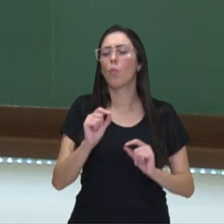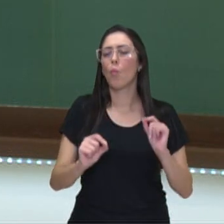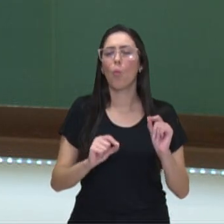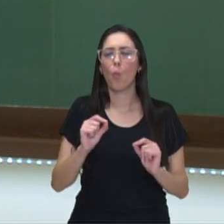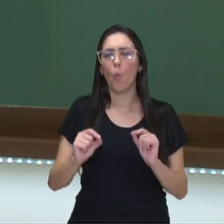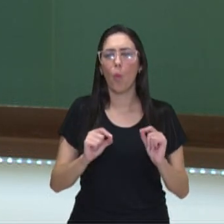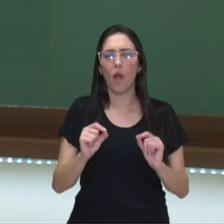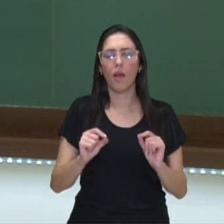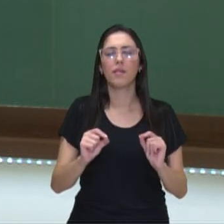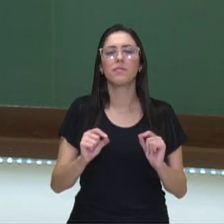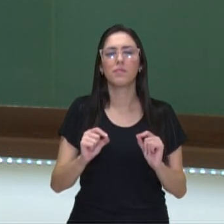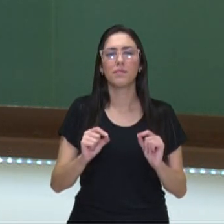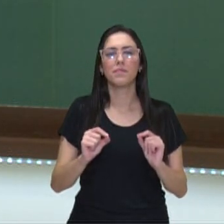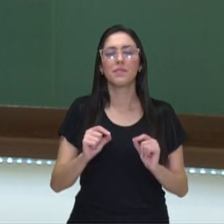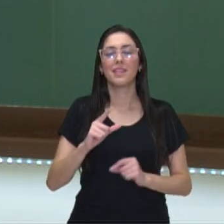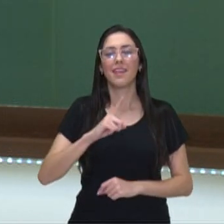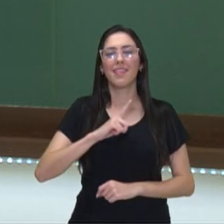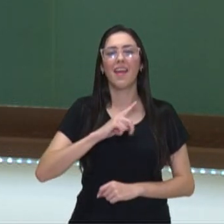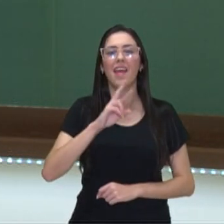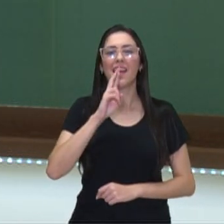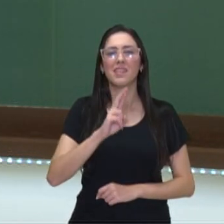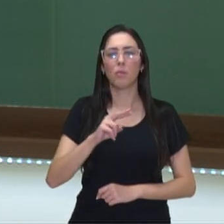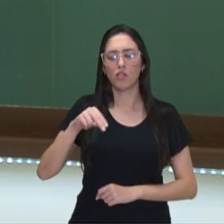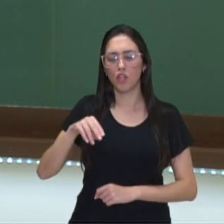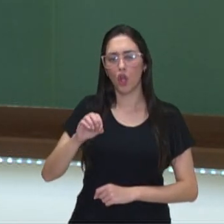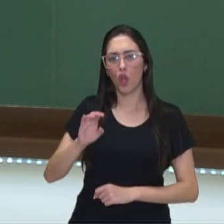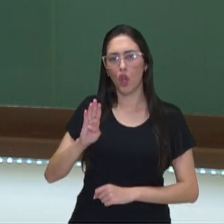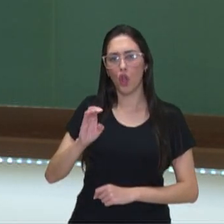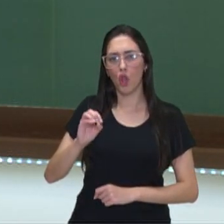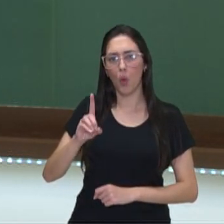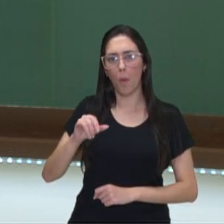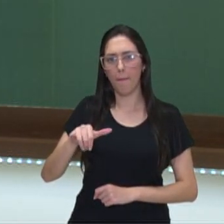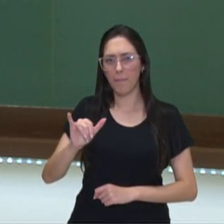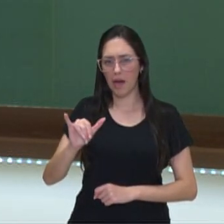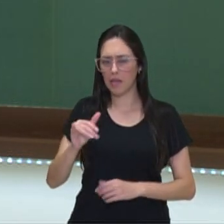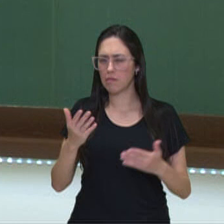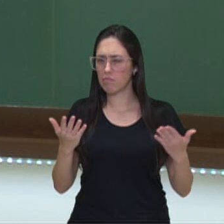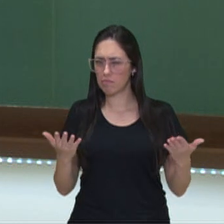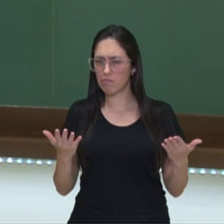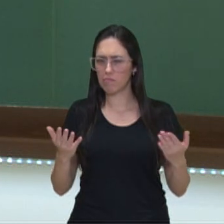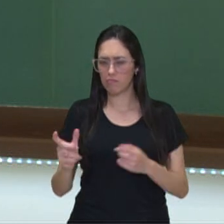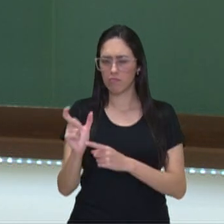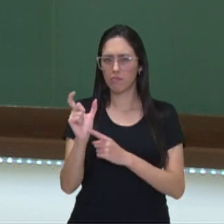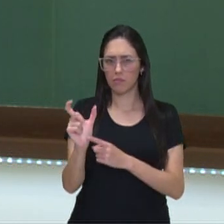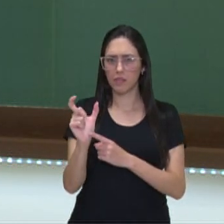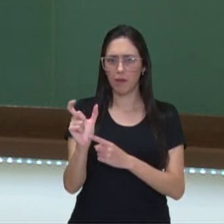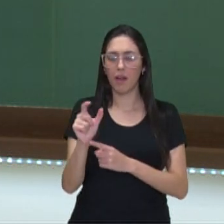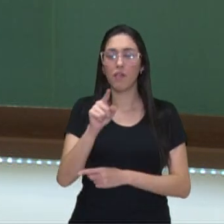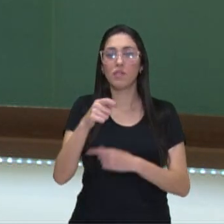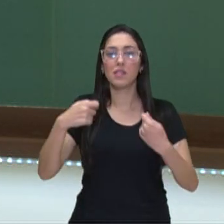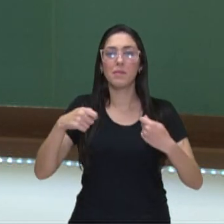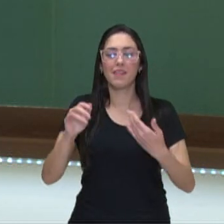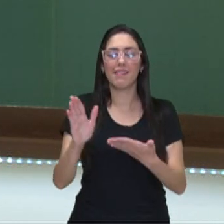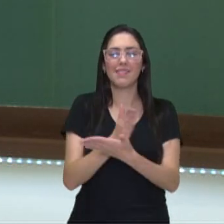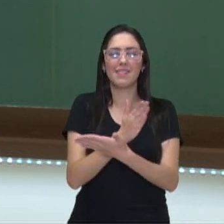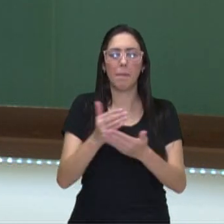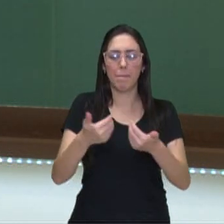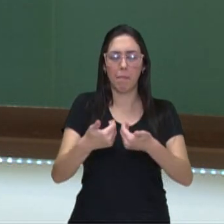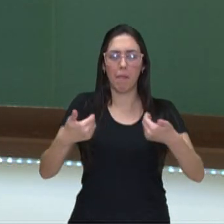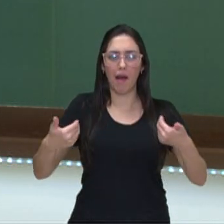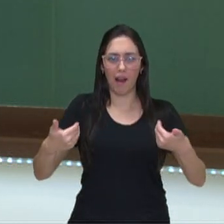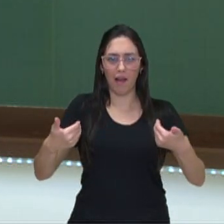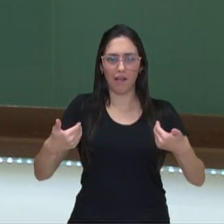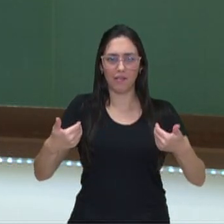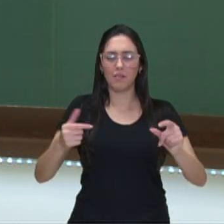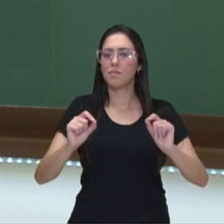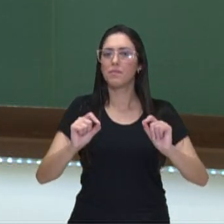a resposta nobody, ok? Do nobody você ia separar qual era a sua raiz, a